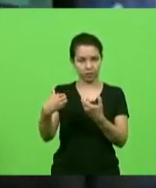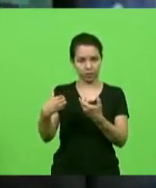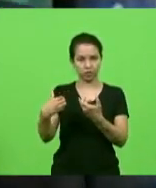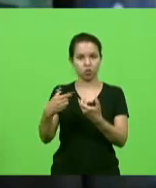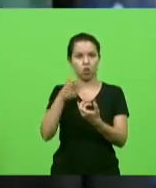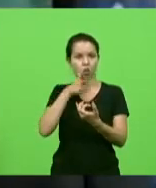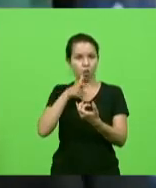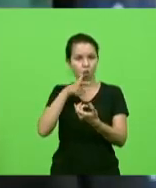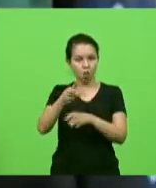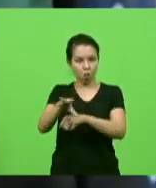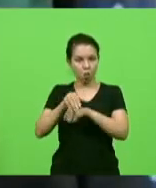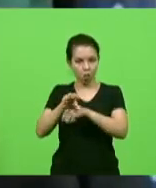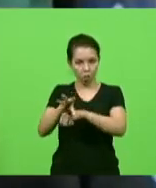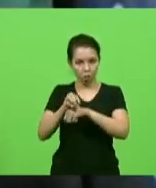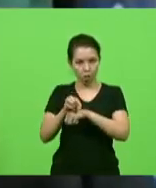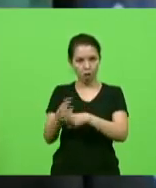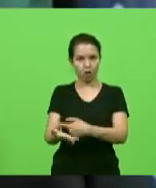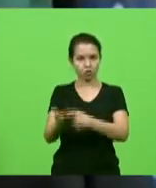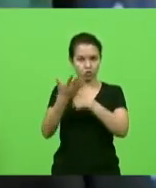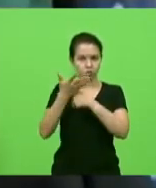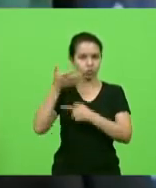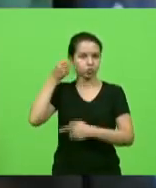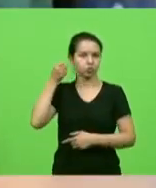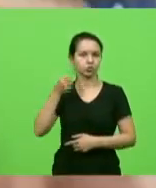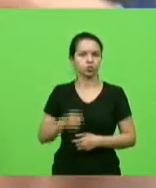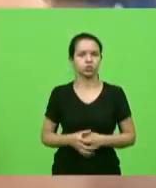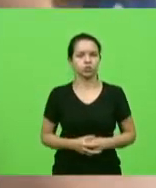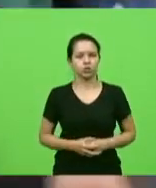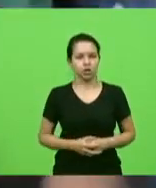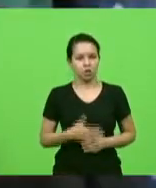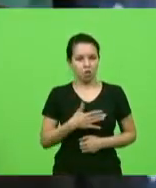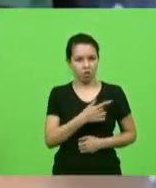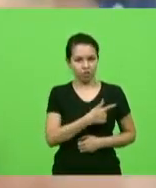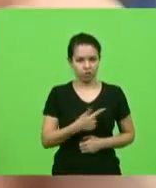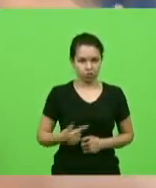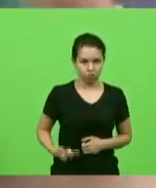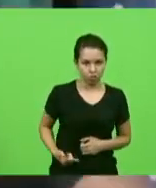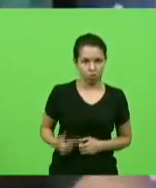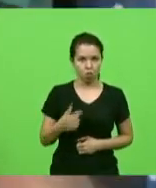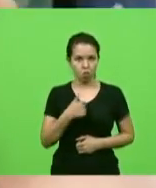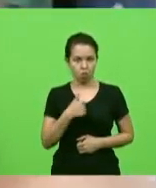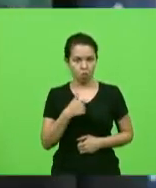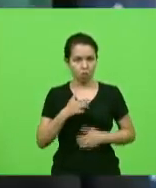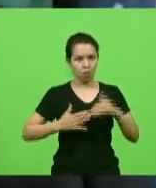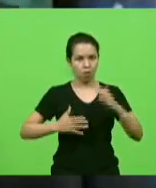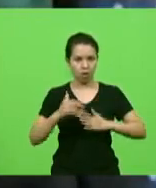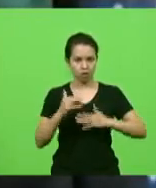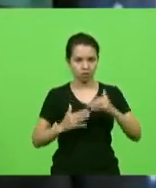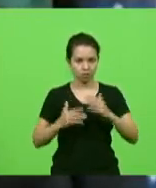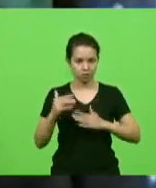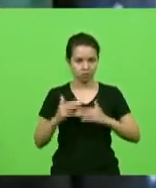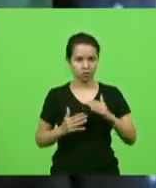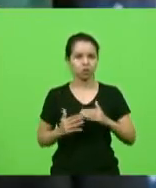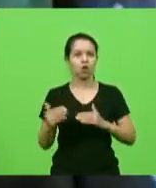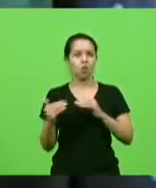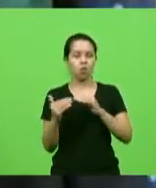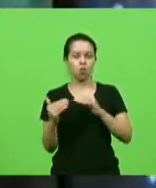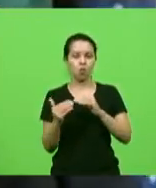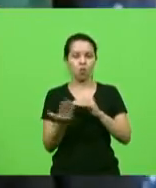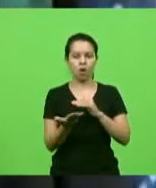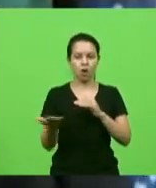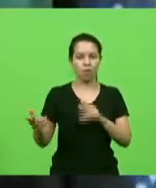e como Governador um idoso humilhação imposta lembrança o que os catarinenses me ensinaram fecho